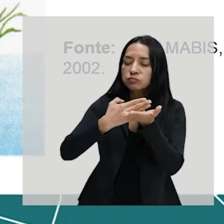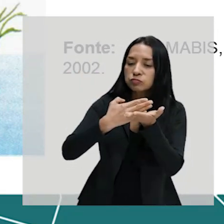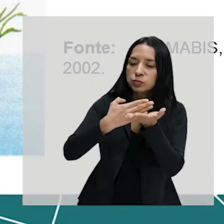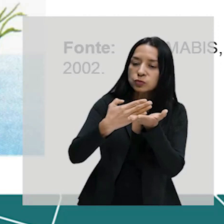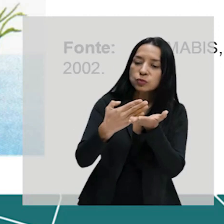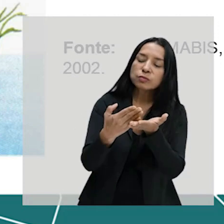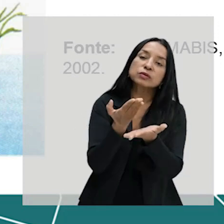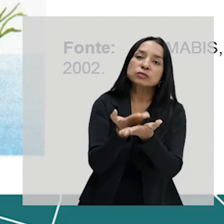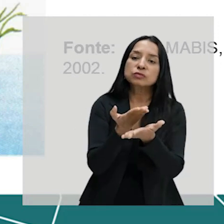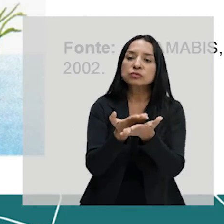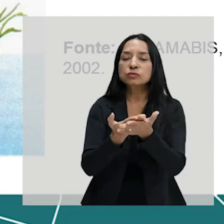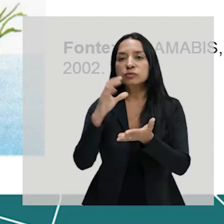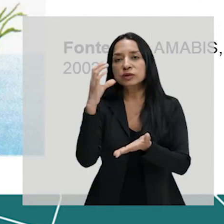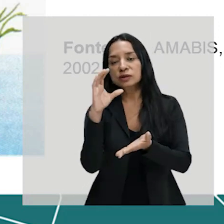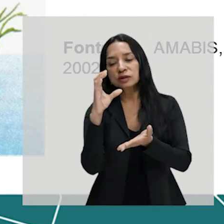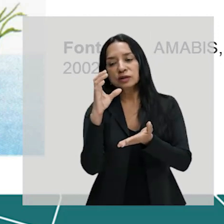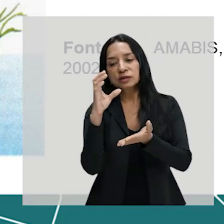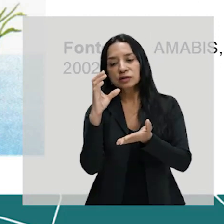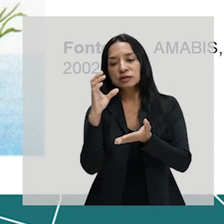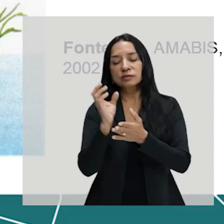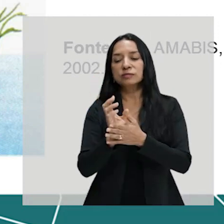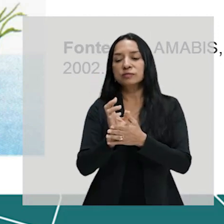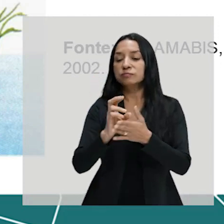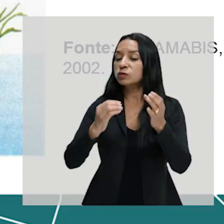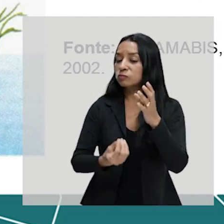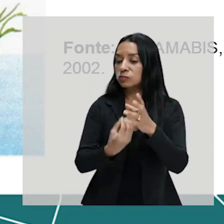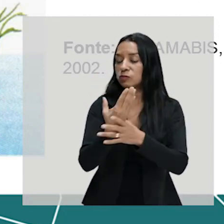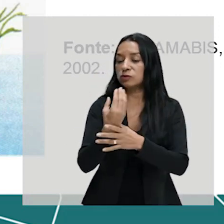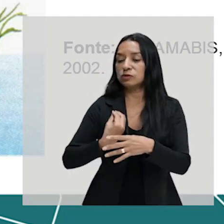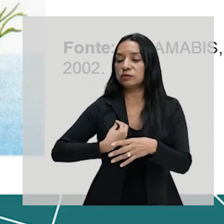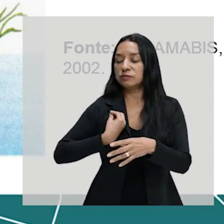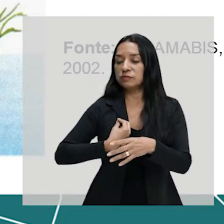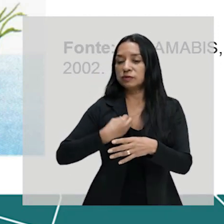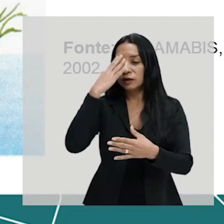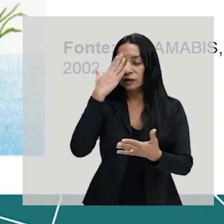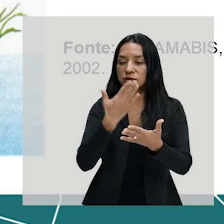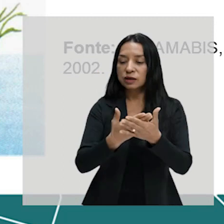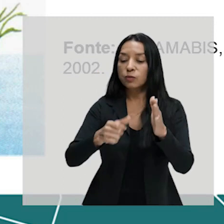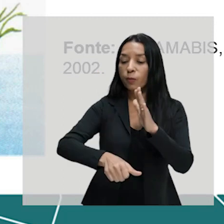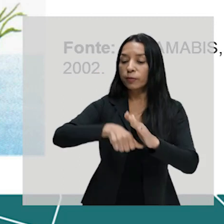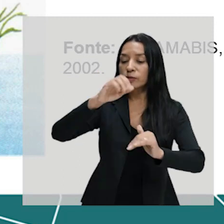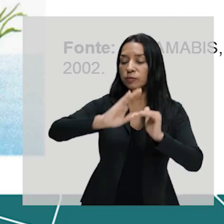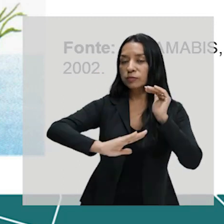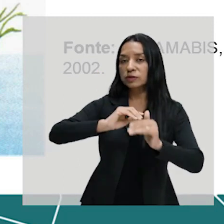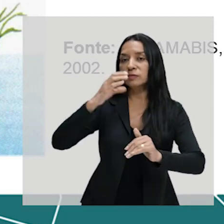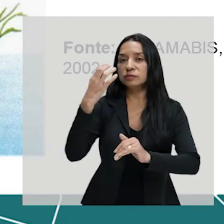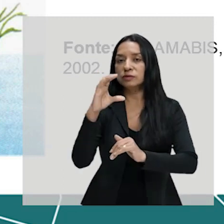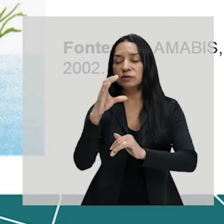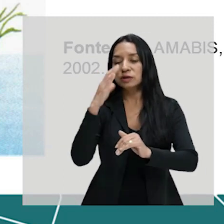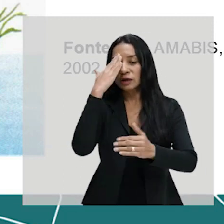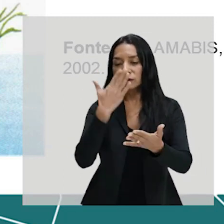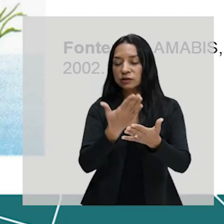dos estudos da ciência a respeito da origem da vida e acreditava-se né os primeiros cientistas acreditavam que